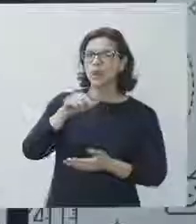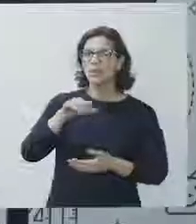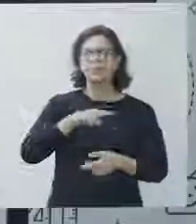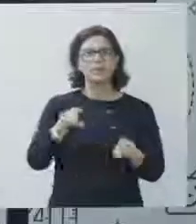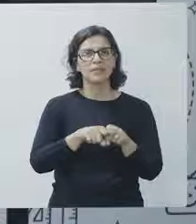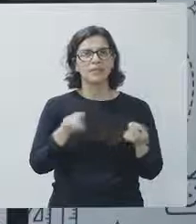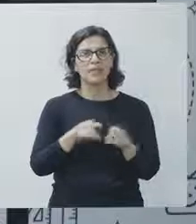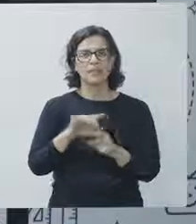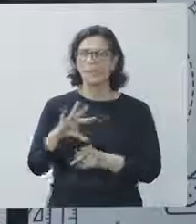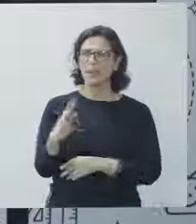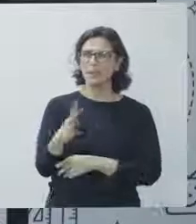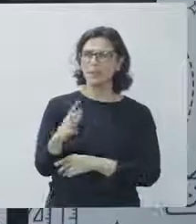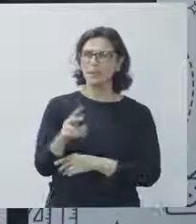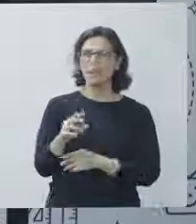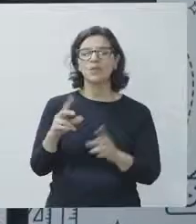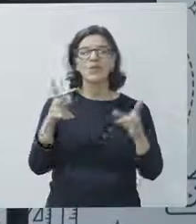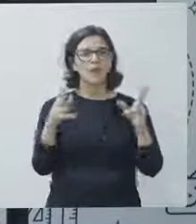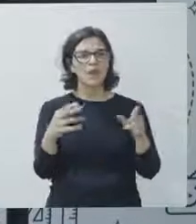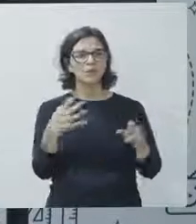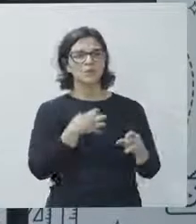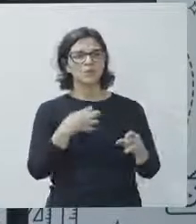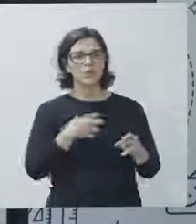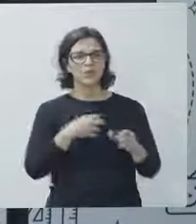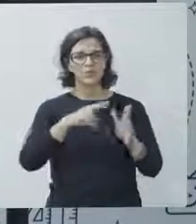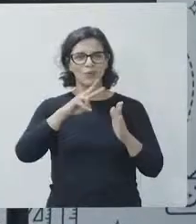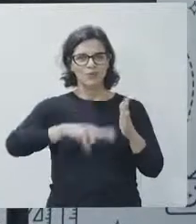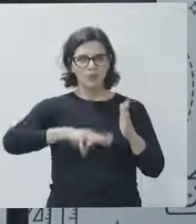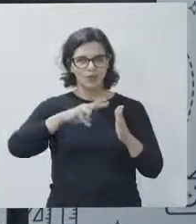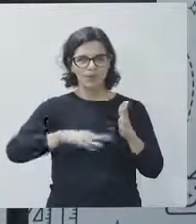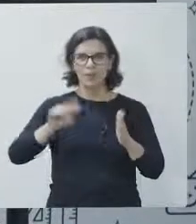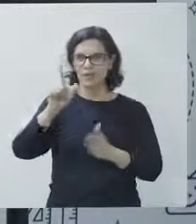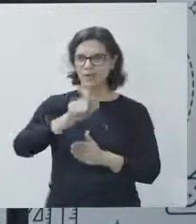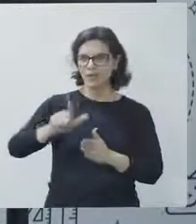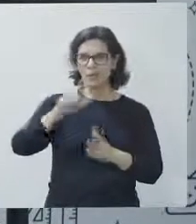ali mais ou menos essa mesma ideia do texto A